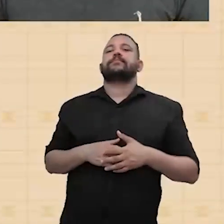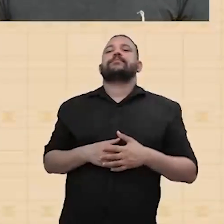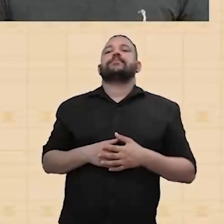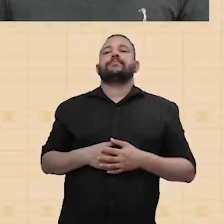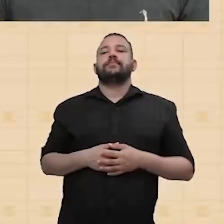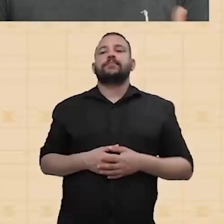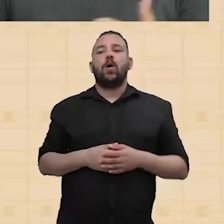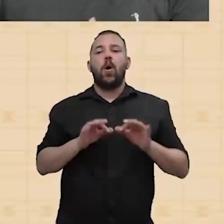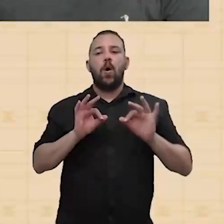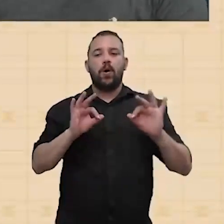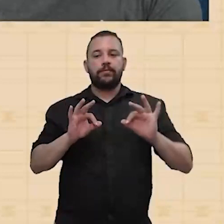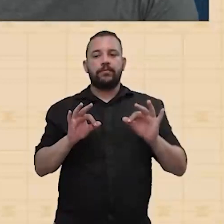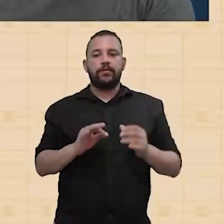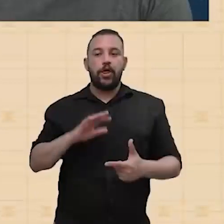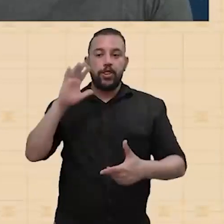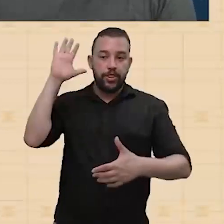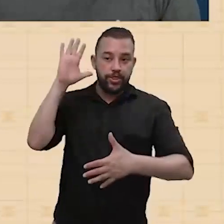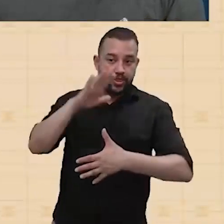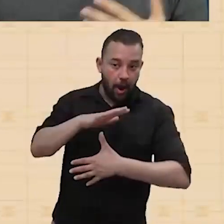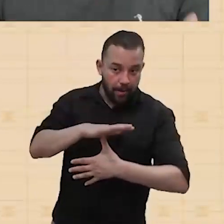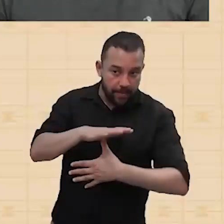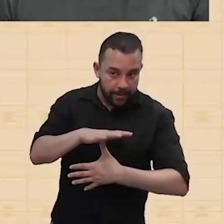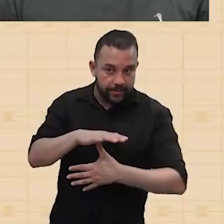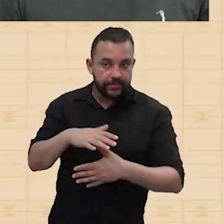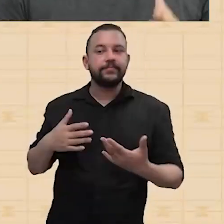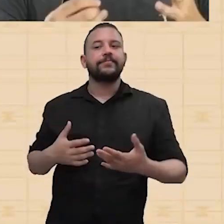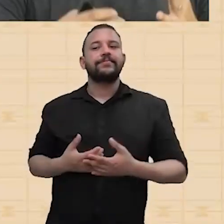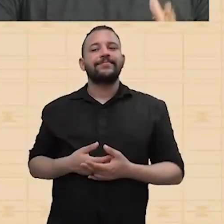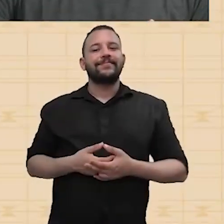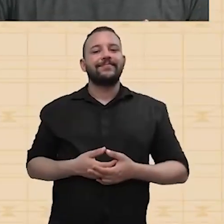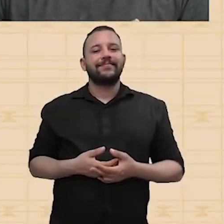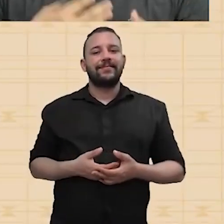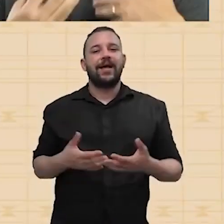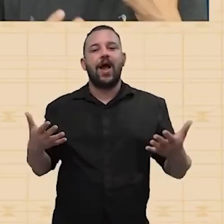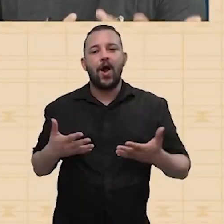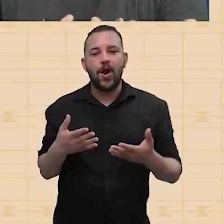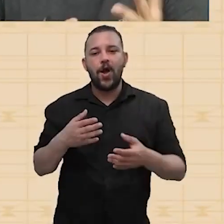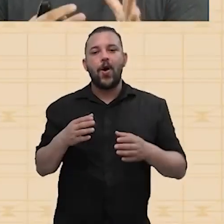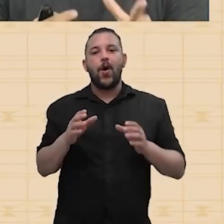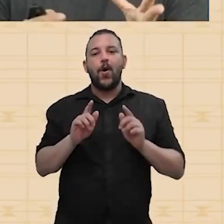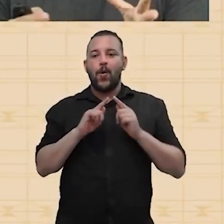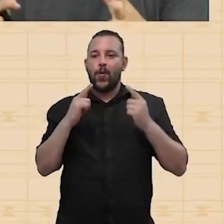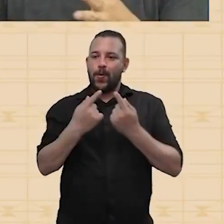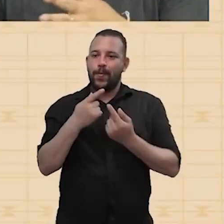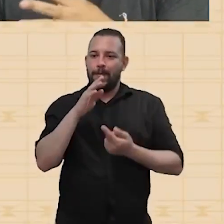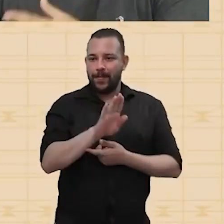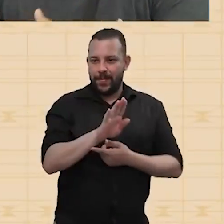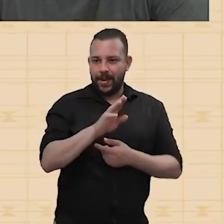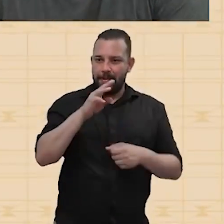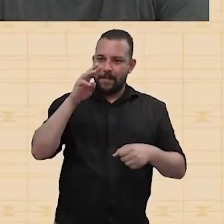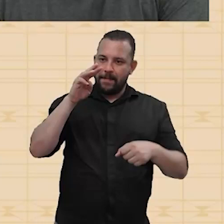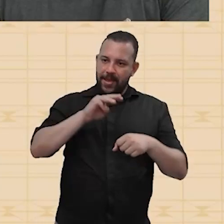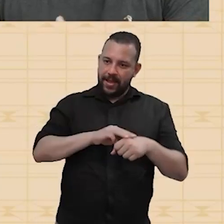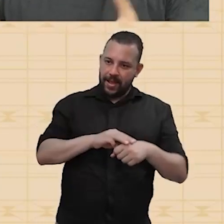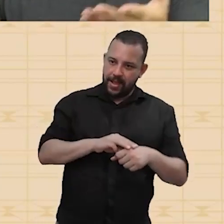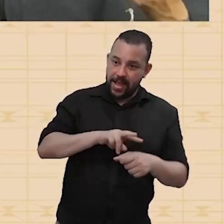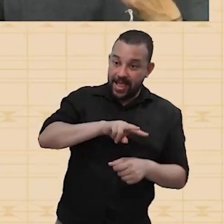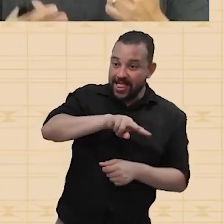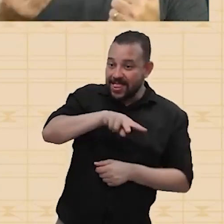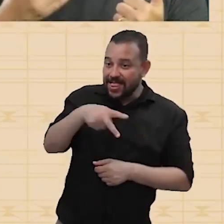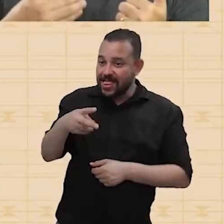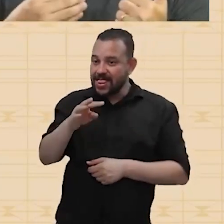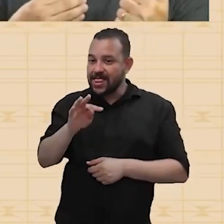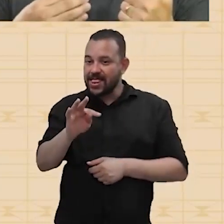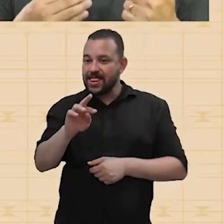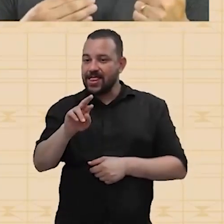Beleza. Mas nós não podemos deixar o grupo B. Os metais, os elementos de transição. Esse elemento